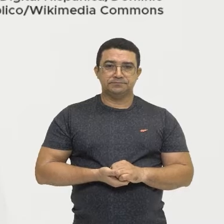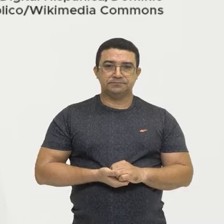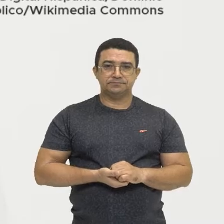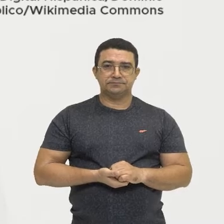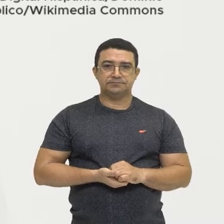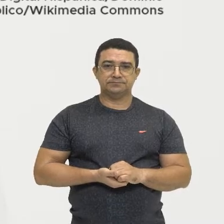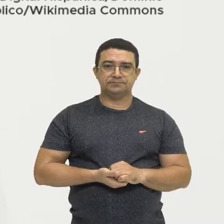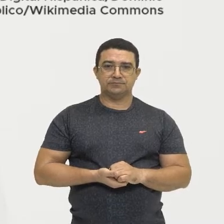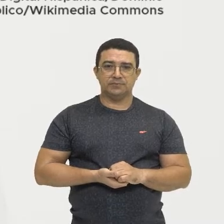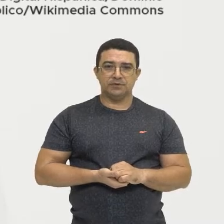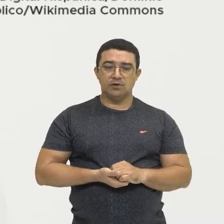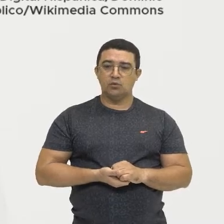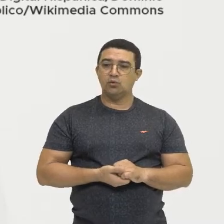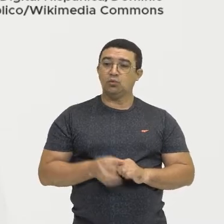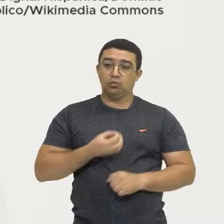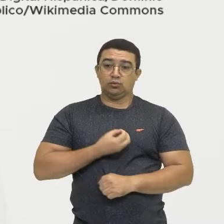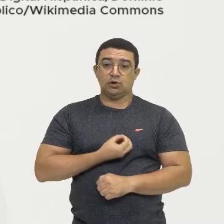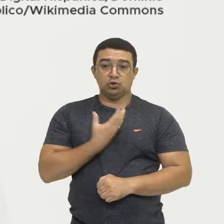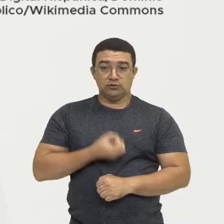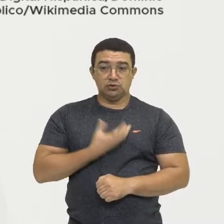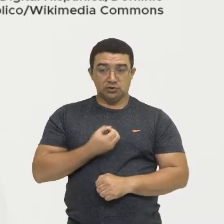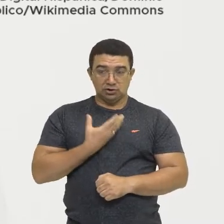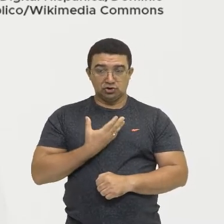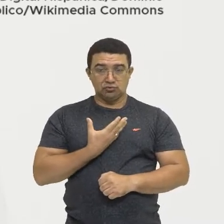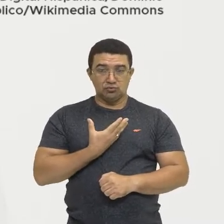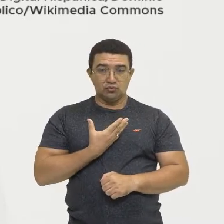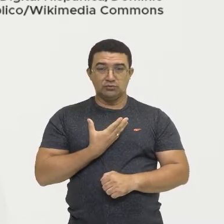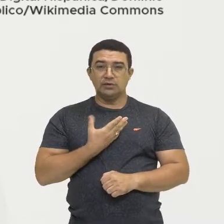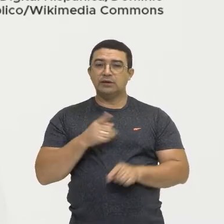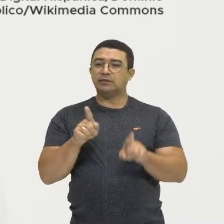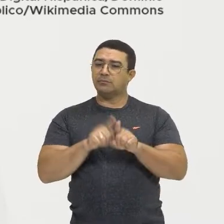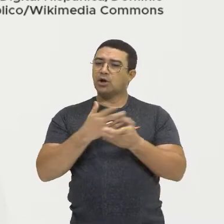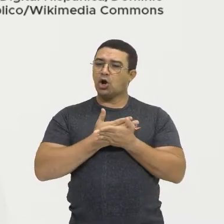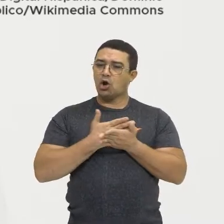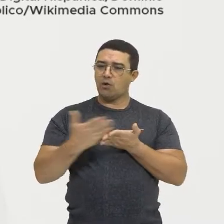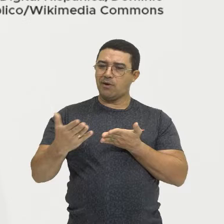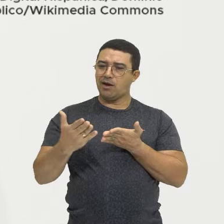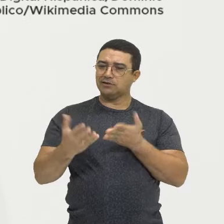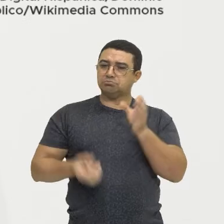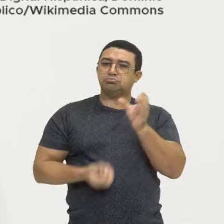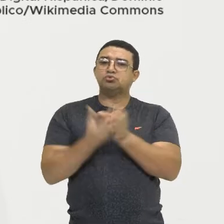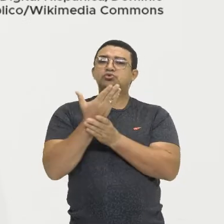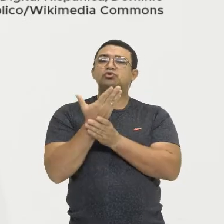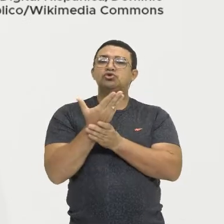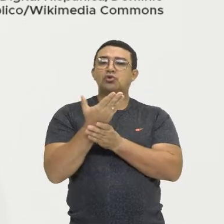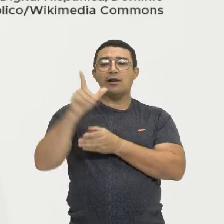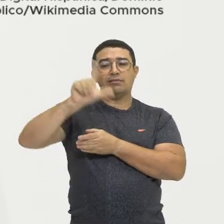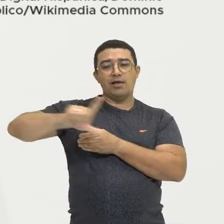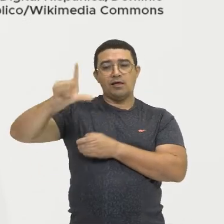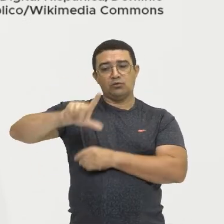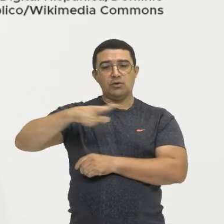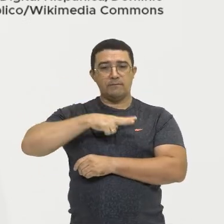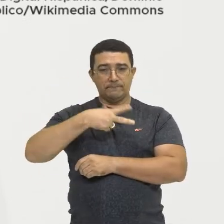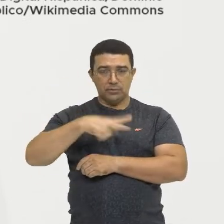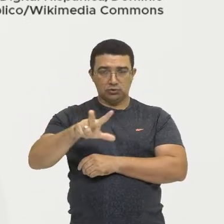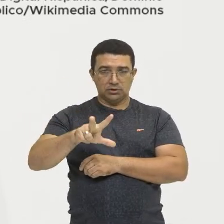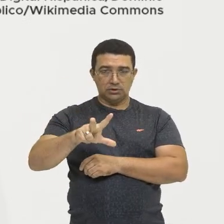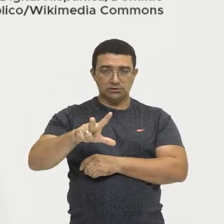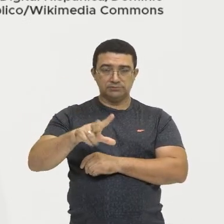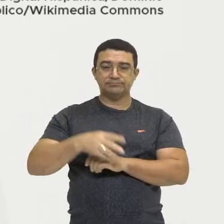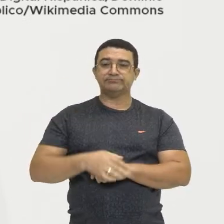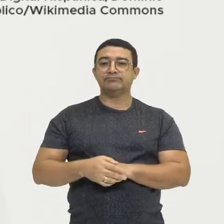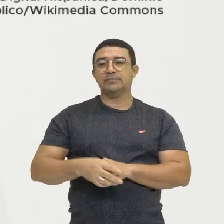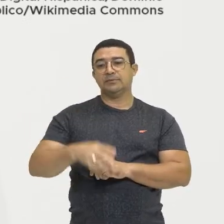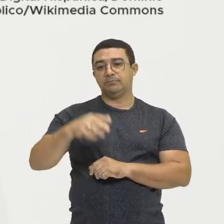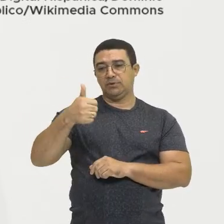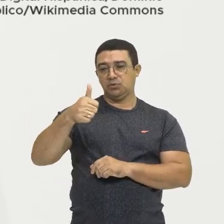Quando é que aí o trovadorismo vai para Portugal? O trovadorismo vai ser inaugurado, vai surgir, né, na literatura portuguesa quando, gente?